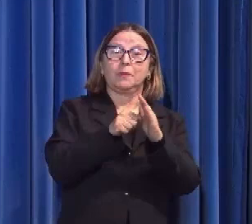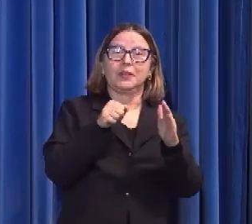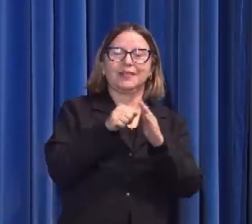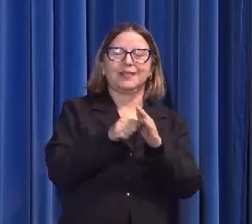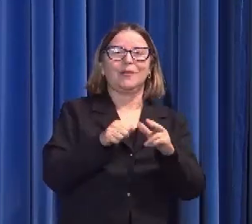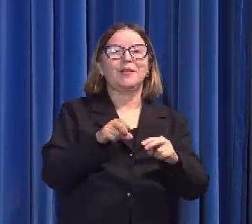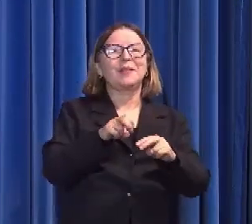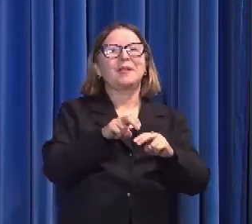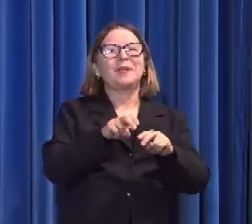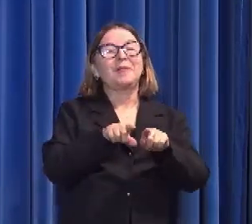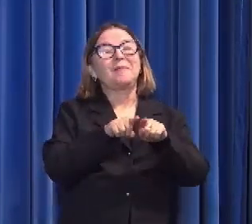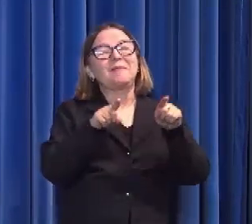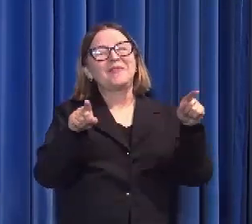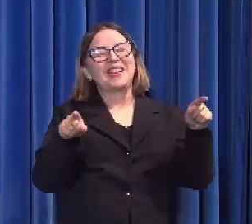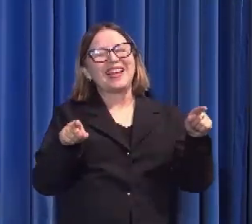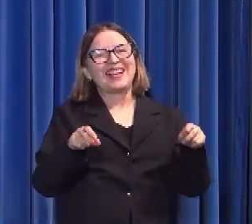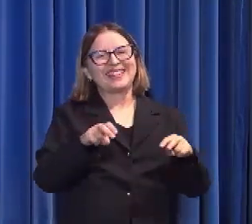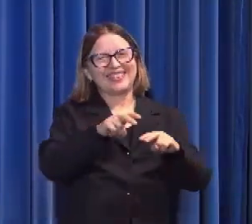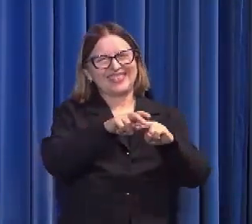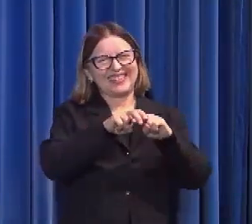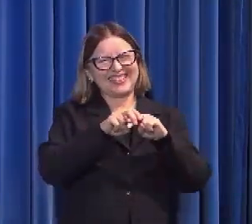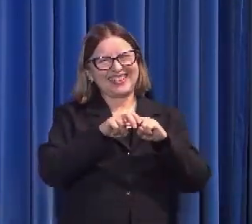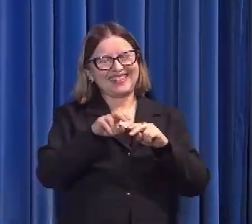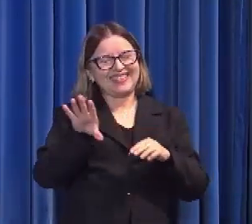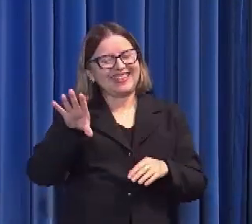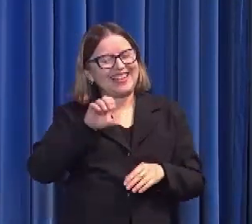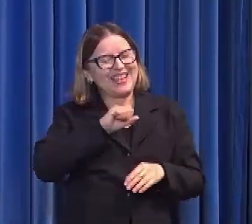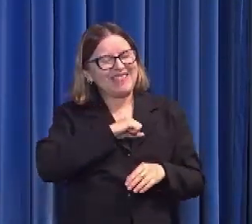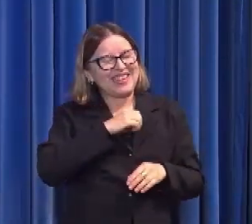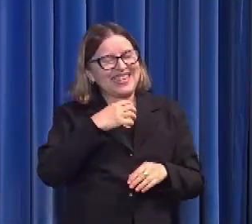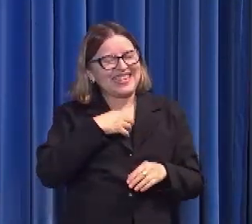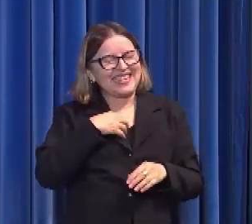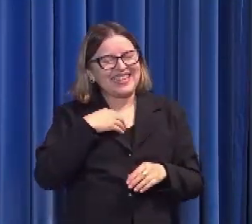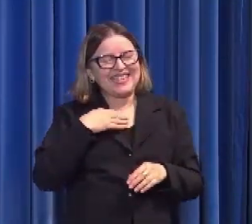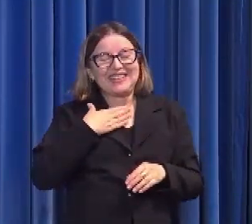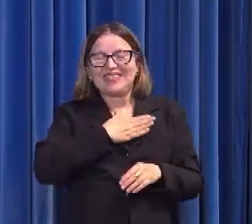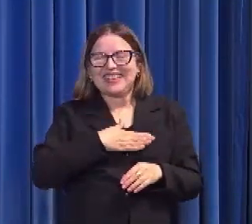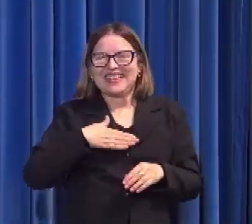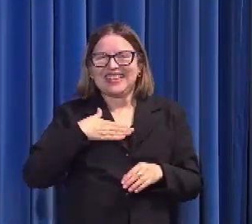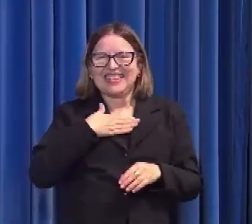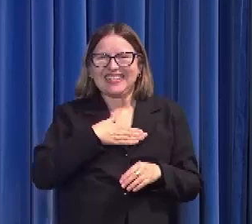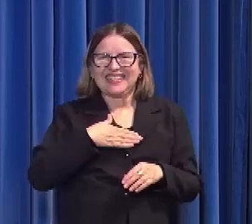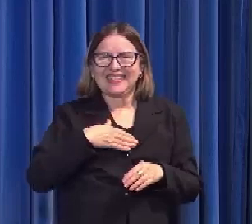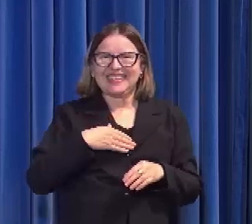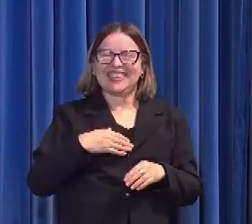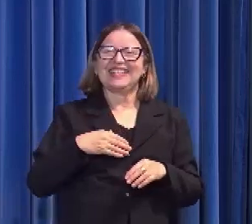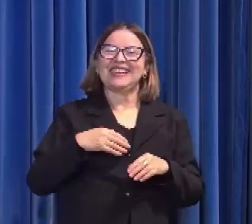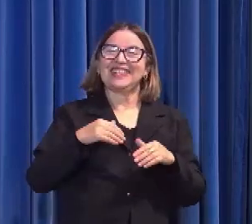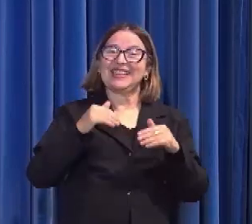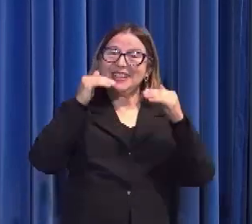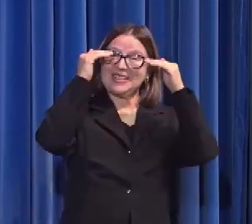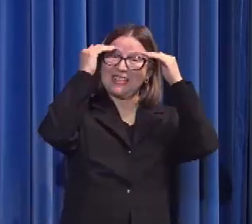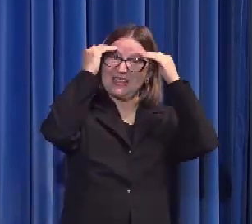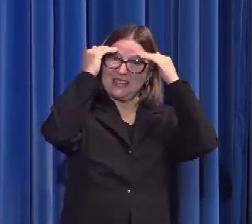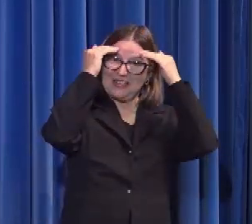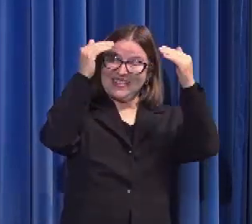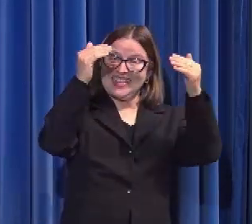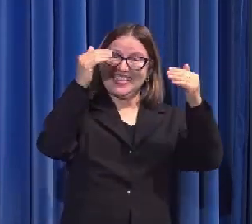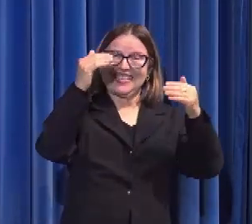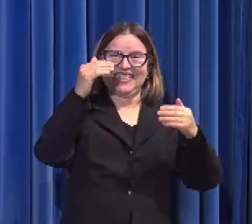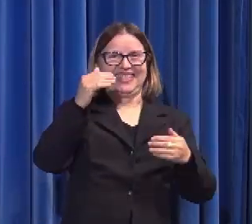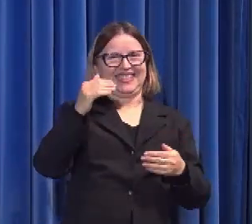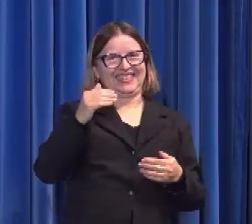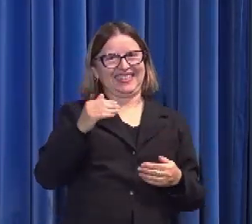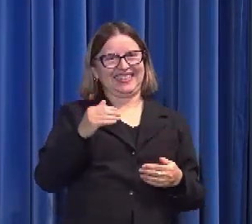amor e sentem prazer em fazer aquilo que o senhor designou para eles